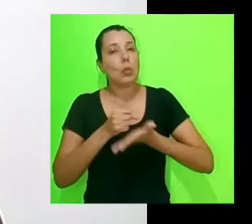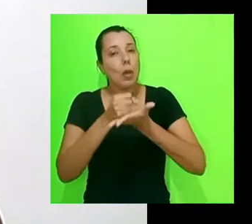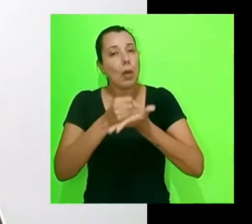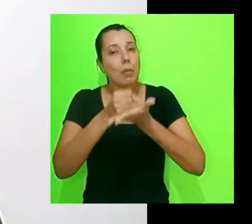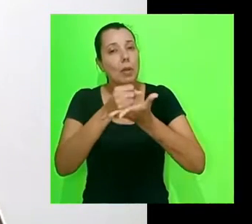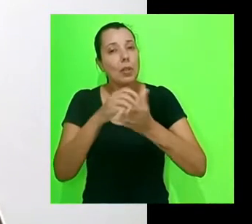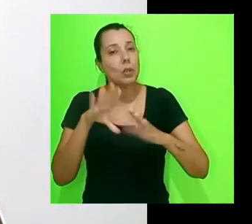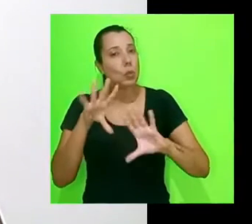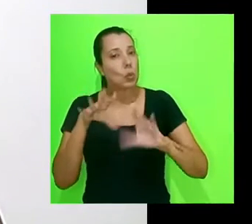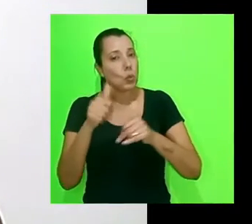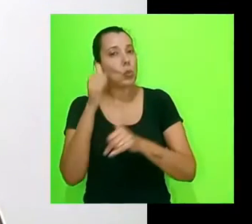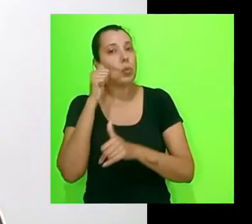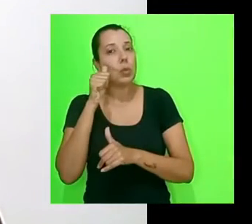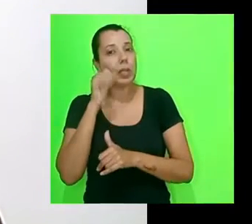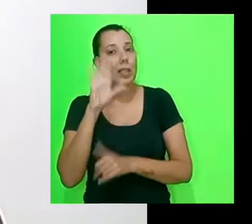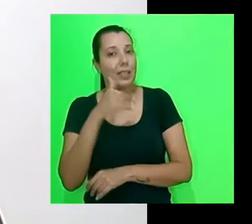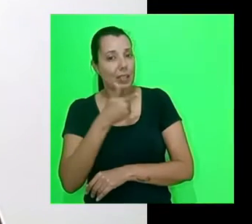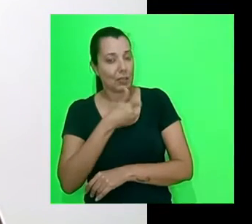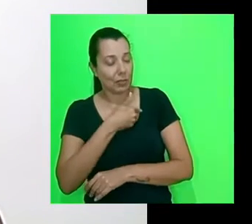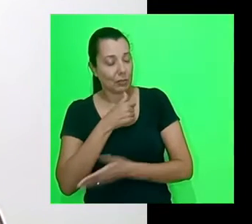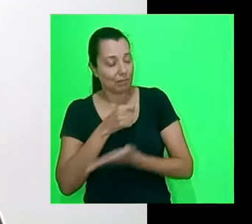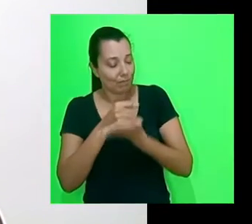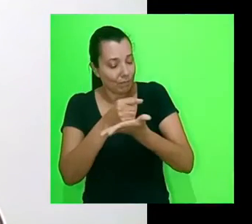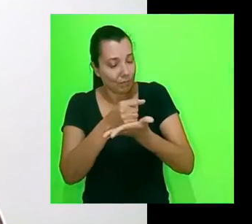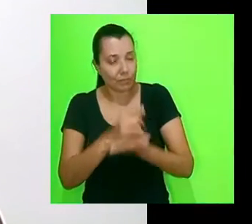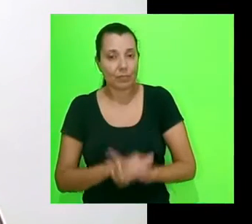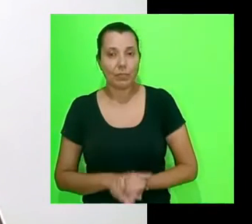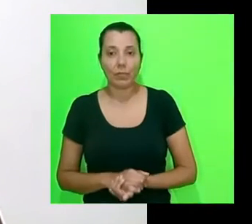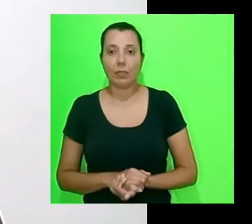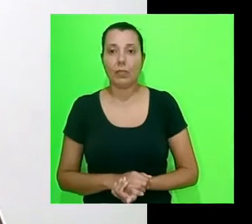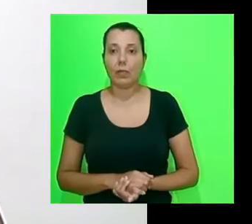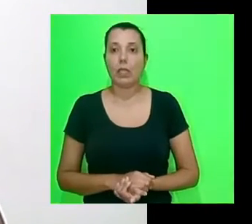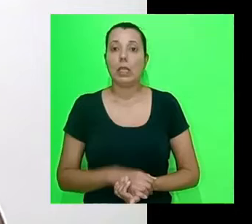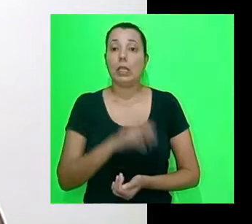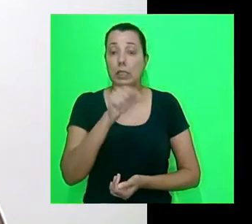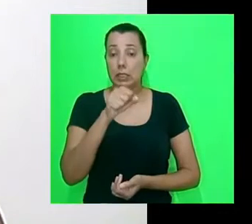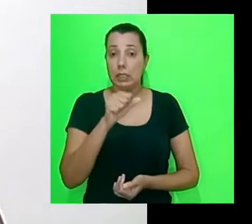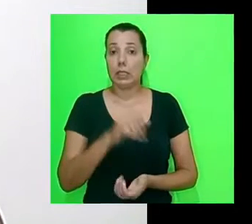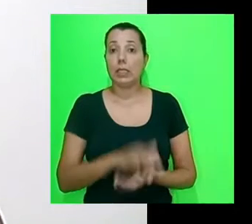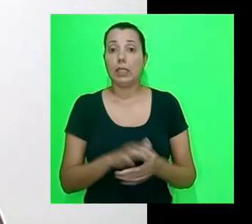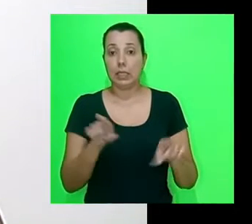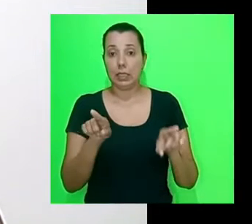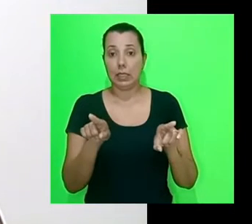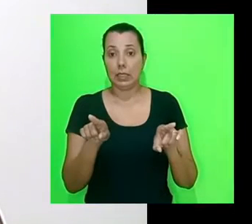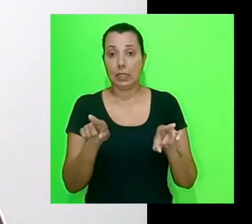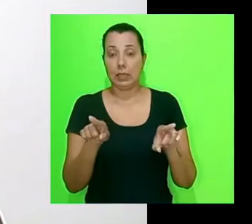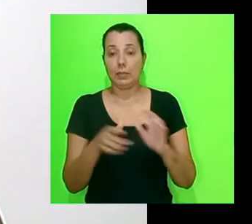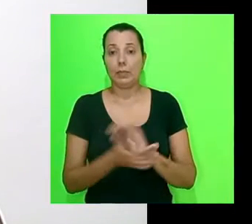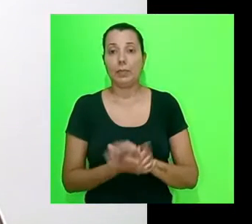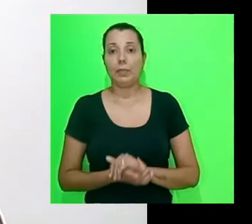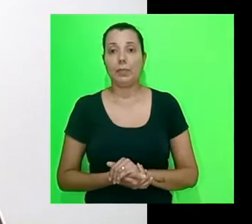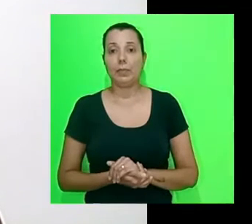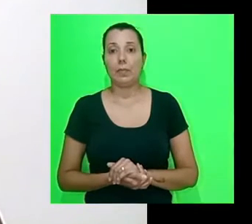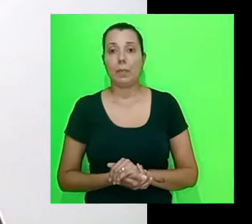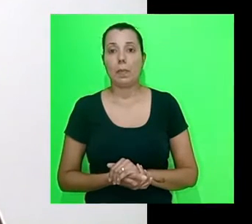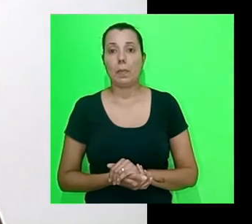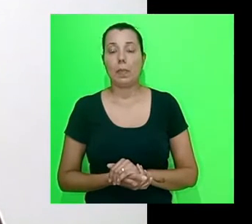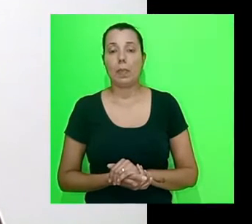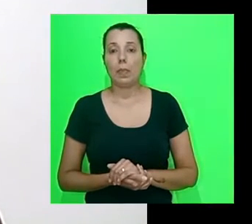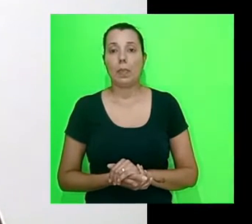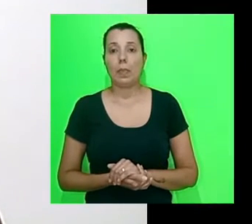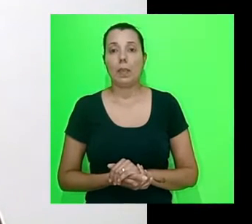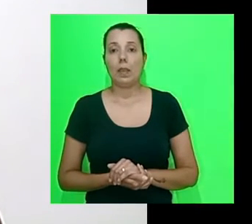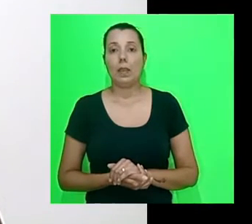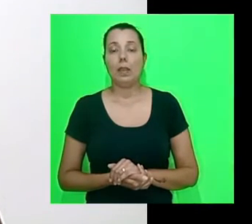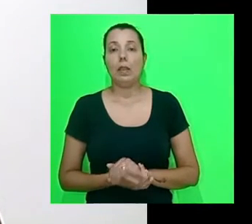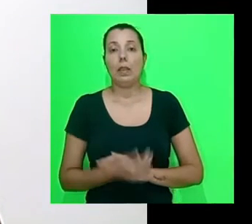dialogando com a categoria também. Olhei aqui rapidamente os comentários, muito interessante a gente